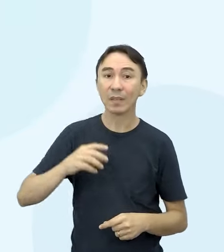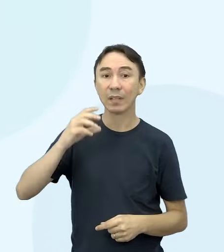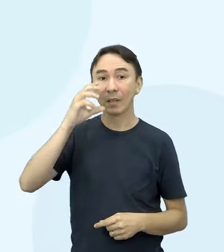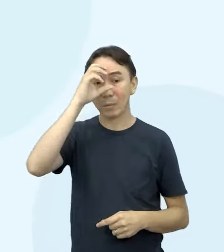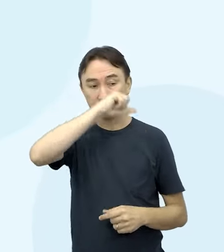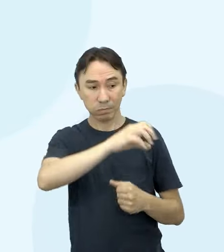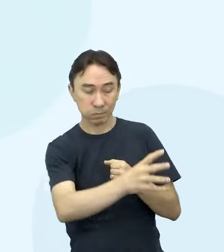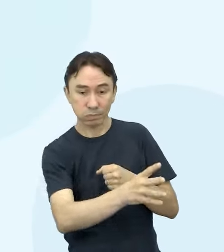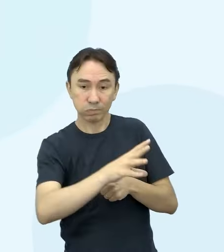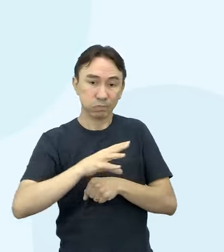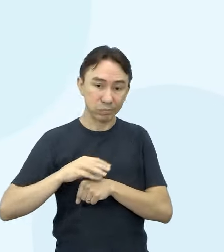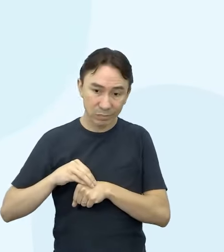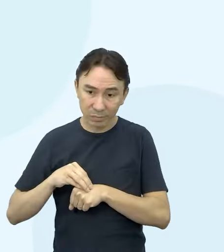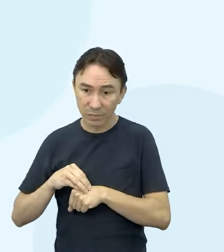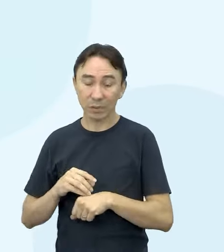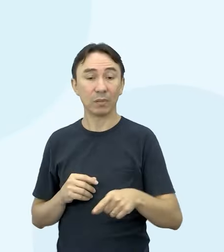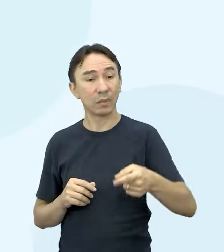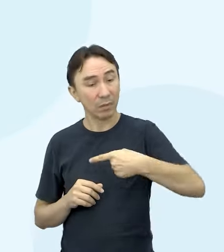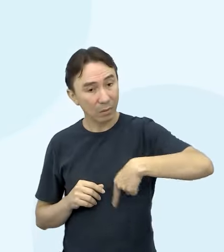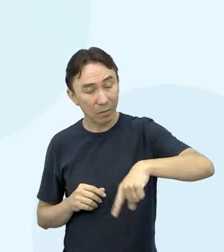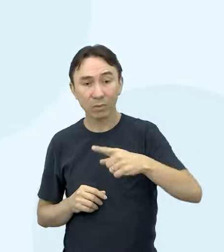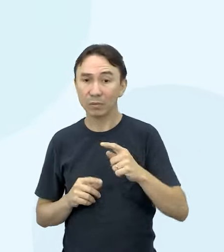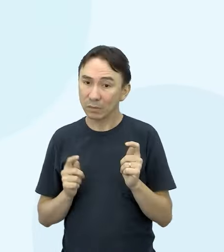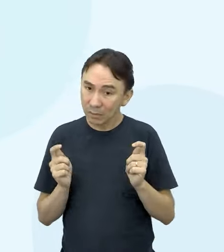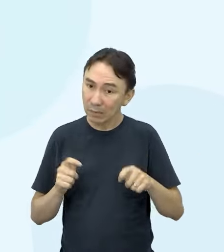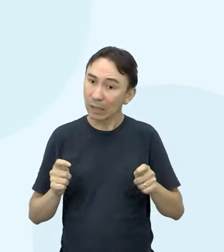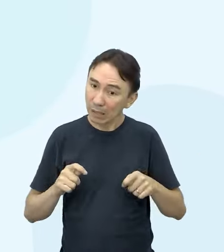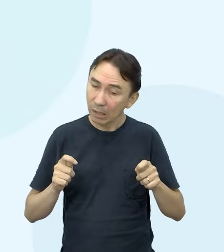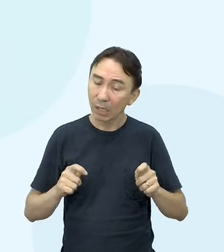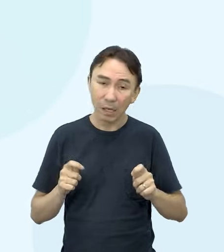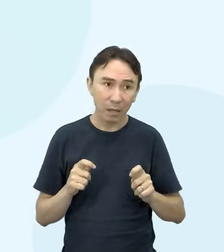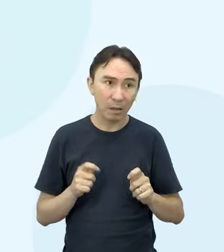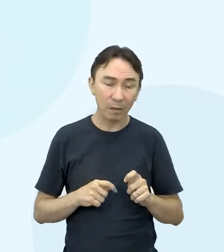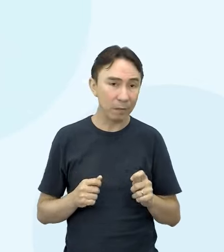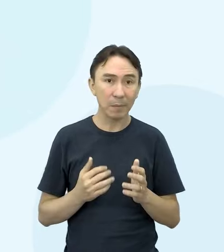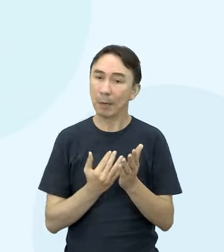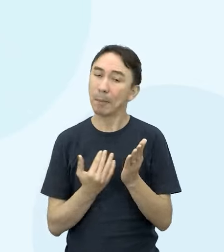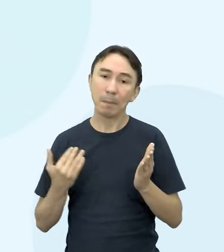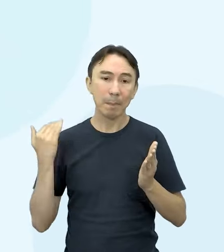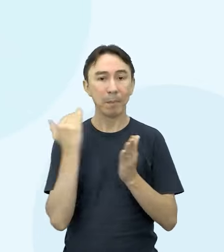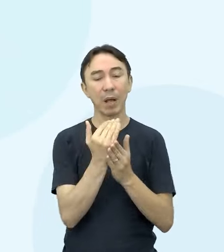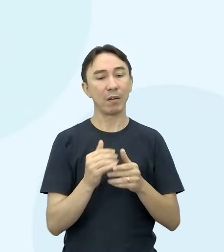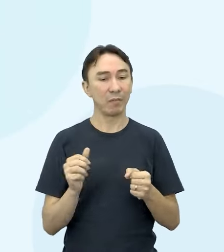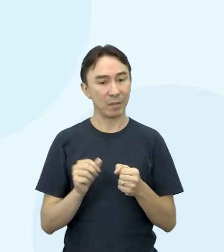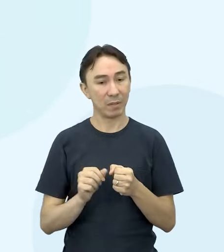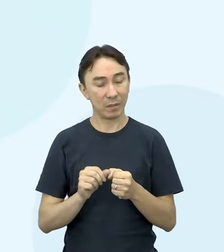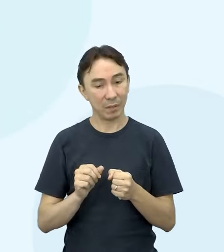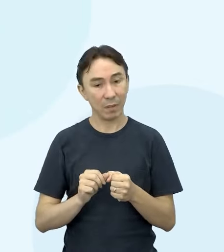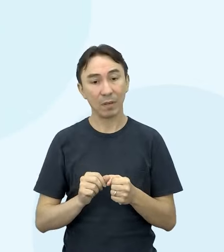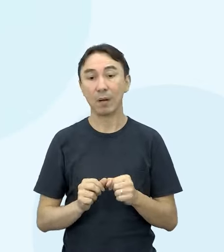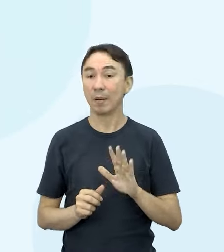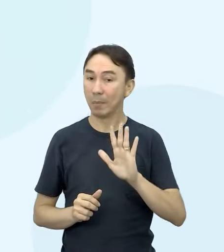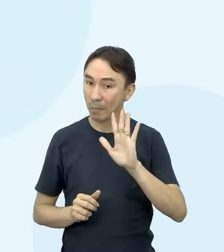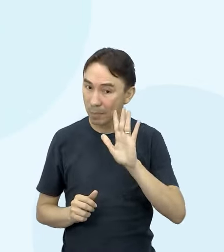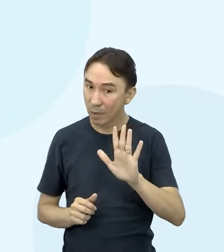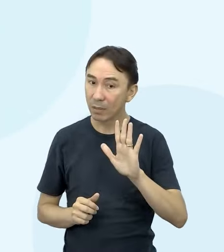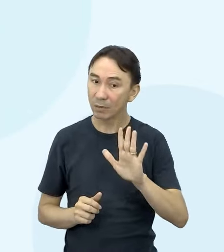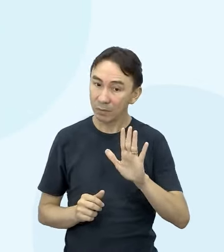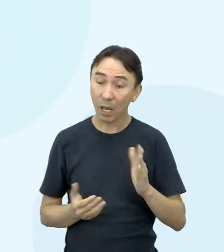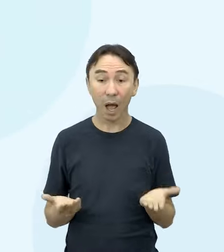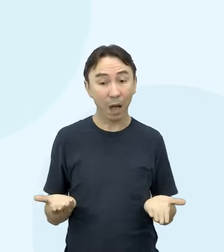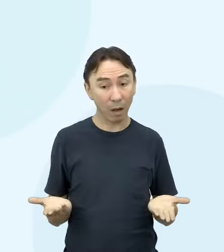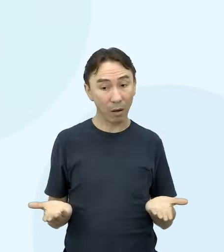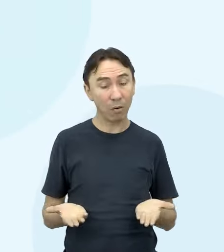maior para ir além do que está ali, né? Mas é importante frisar que nesse primeiro momento a questão